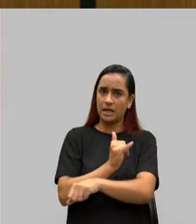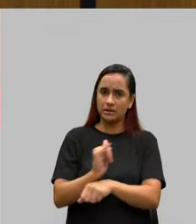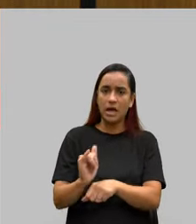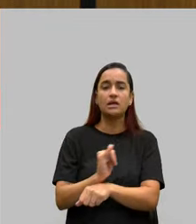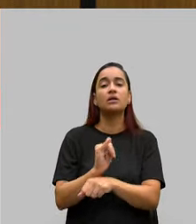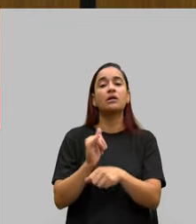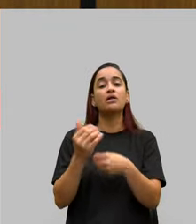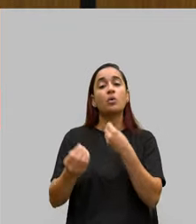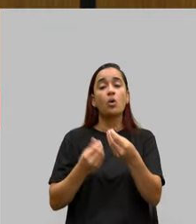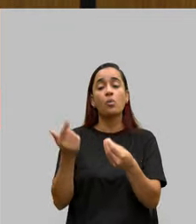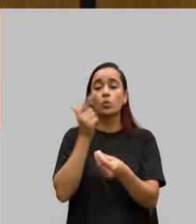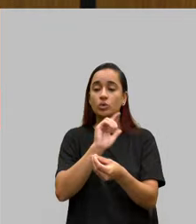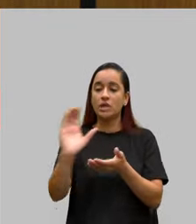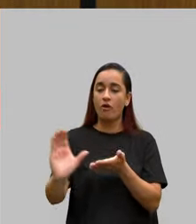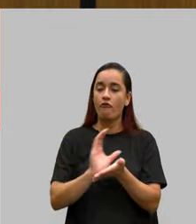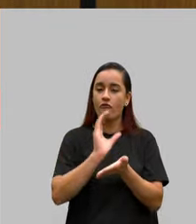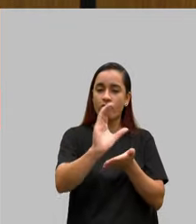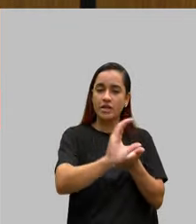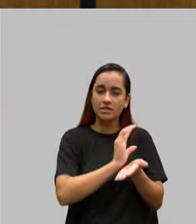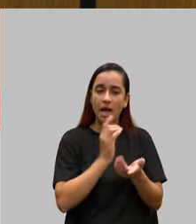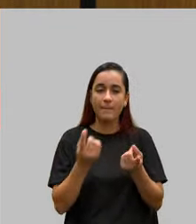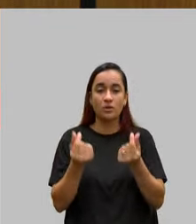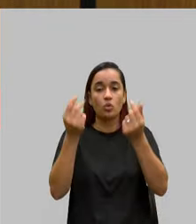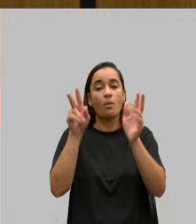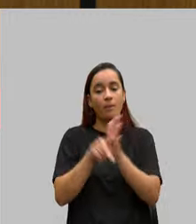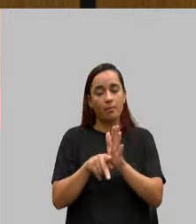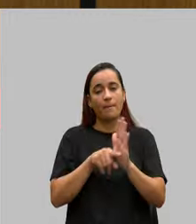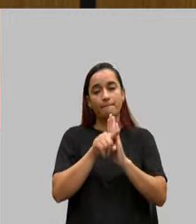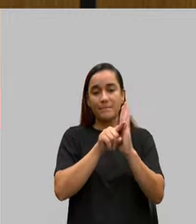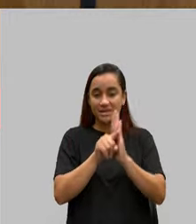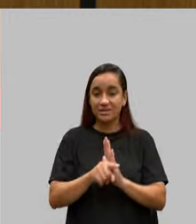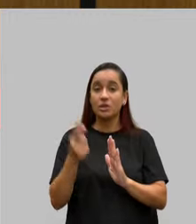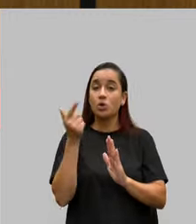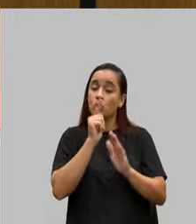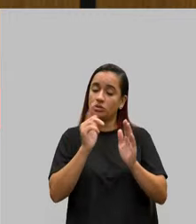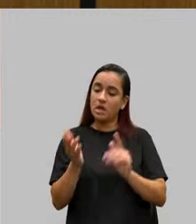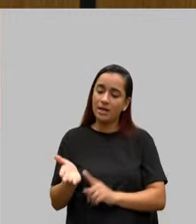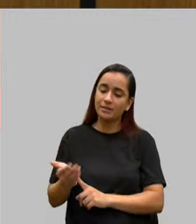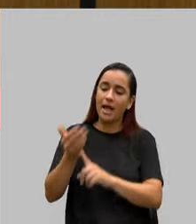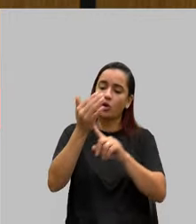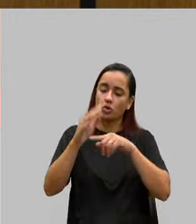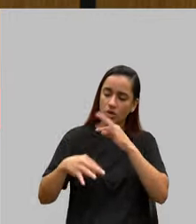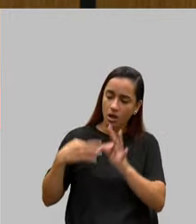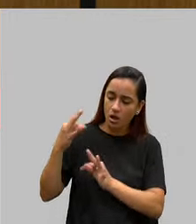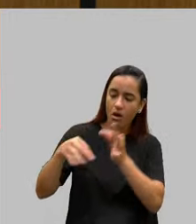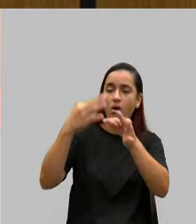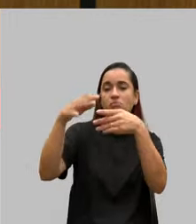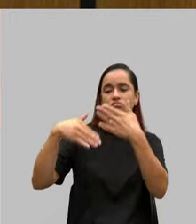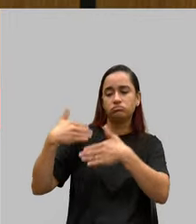financiamento dessas pesquisas eh E com isso Gere tecnologia e possa gerar transferência também pra